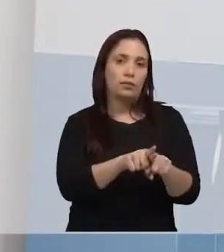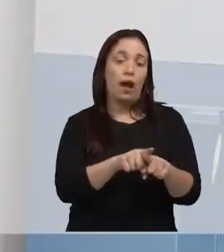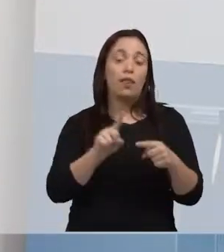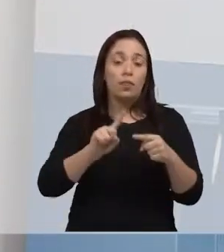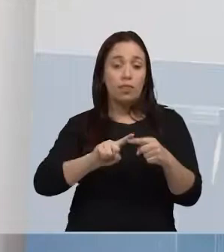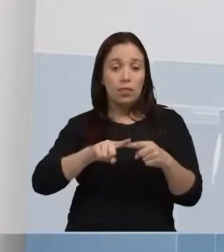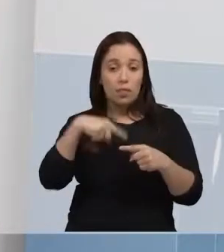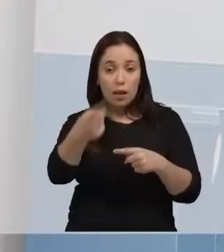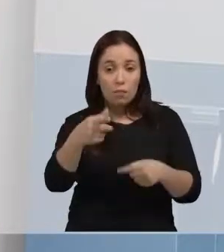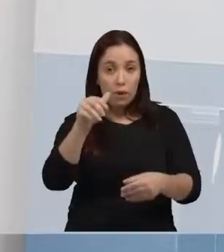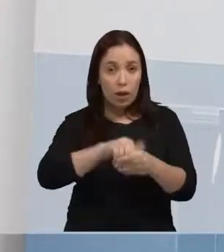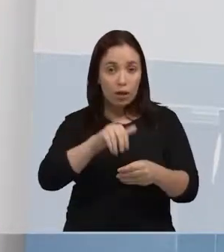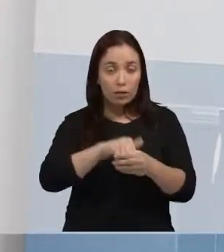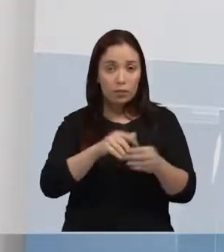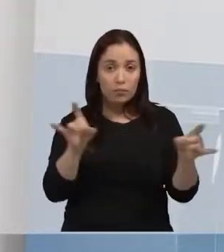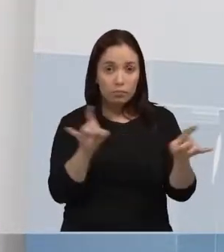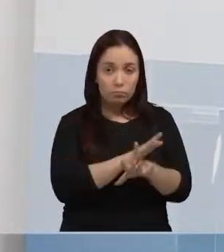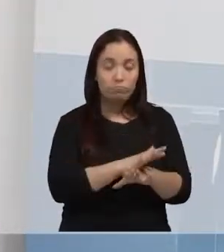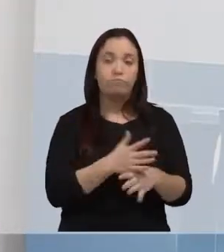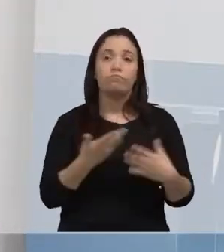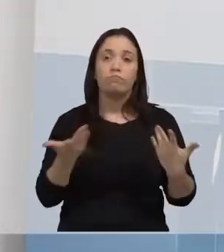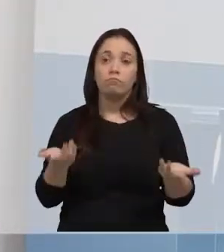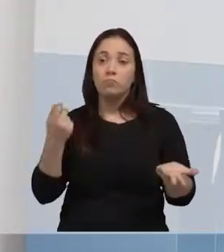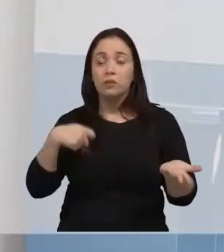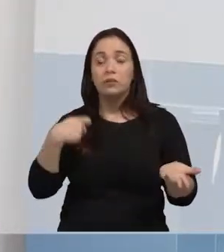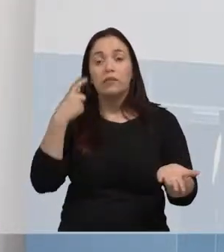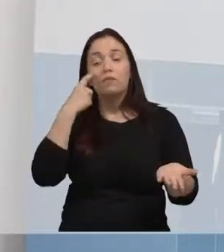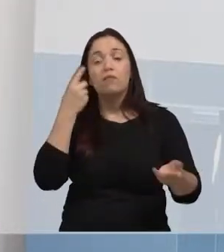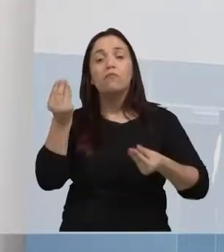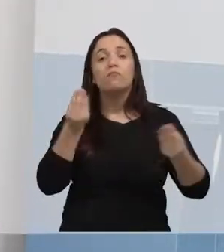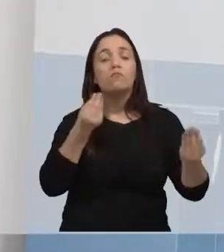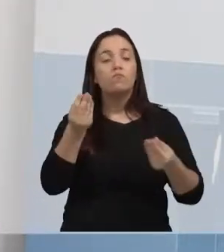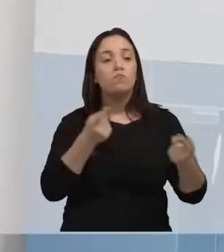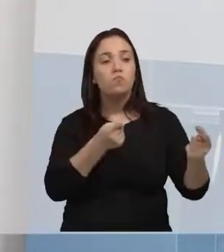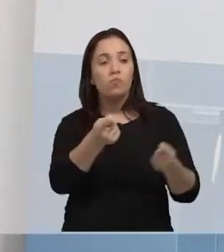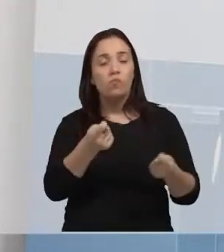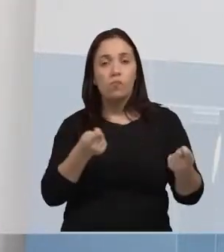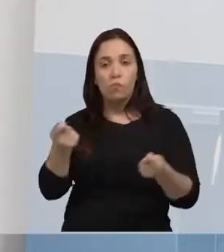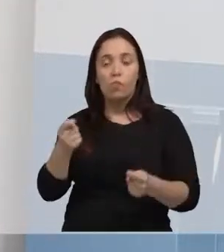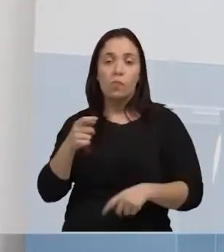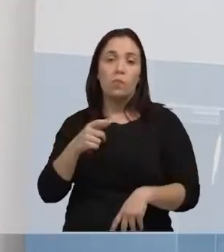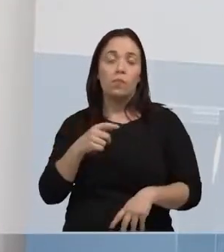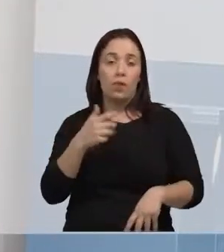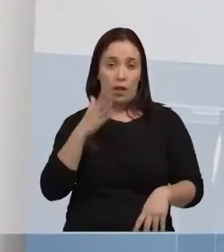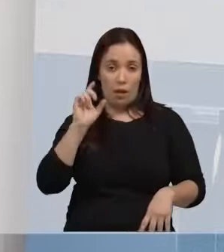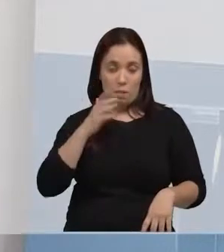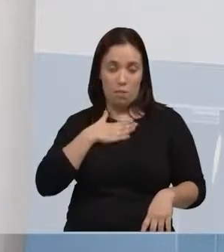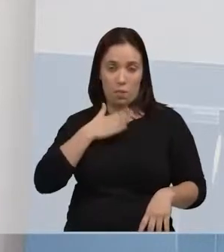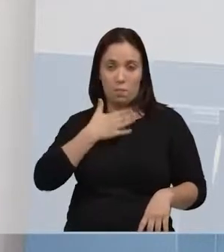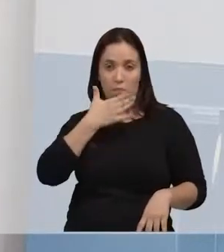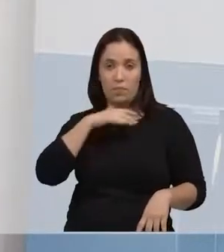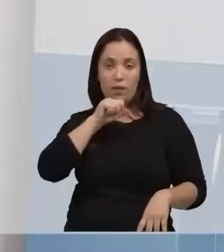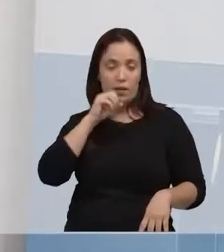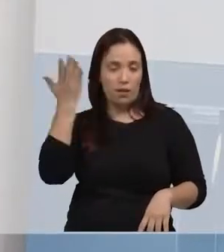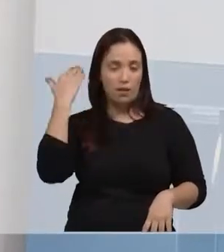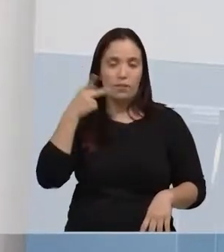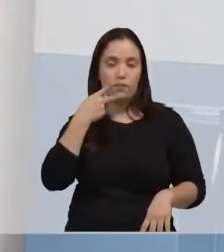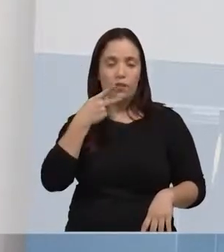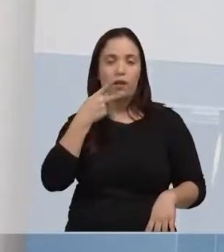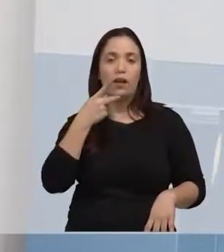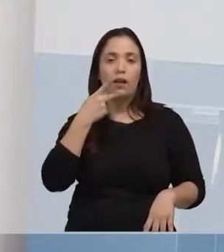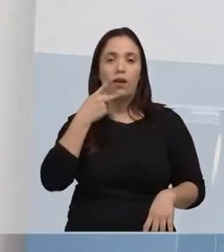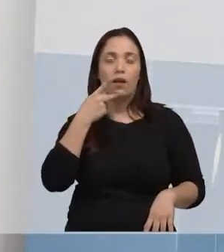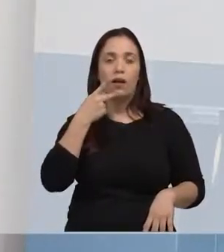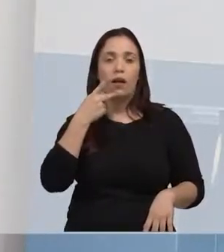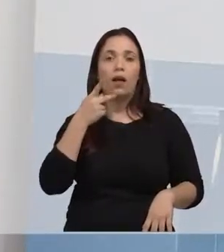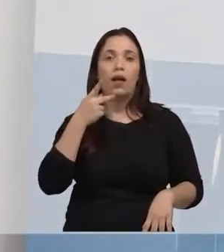né? O meu pai dizia que o problema de quem ganha eleição, prefeito e governador, não são